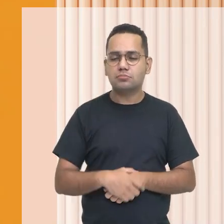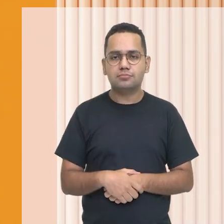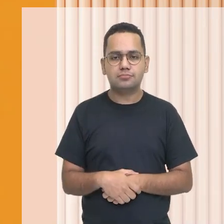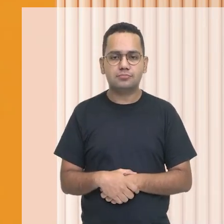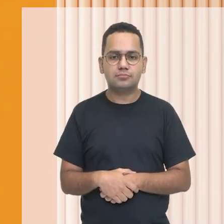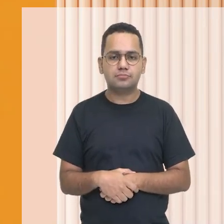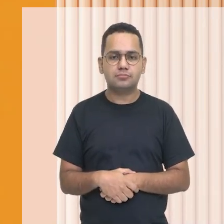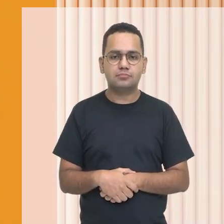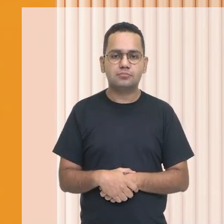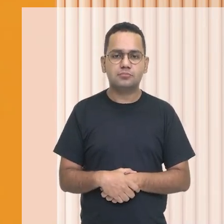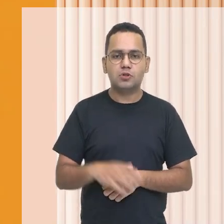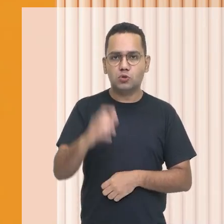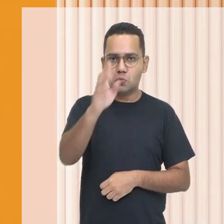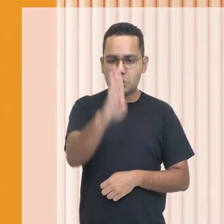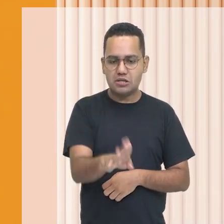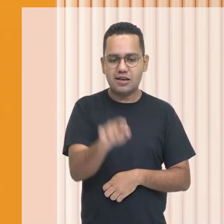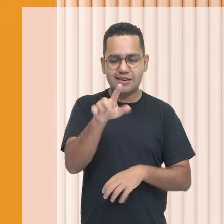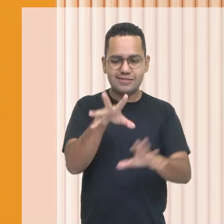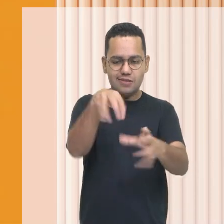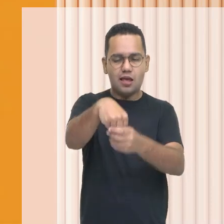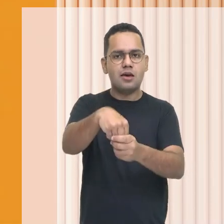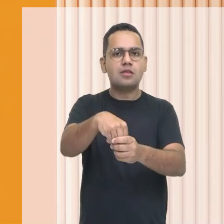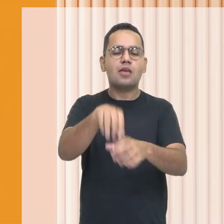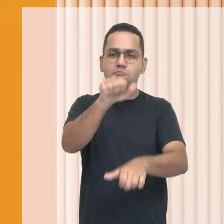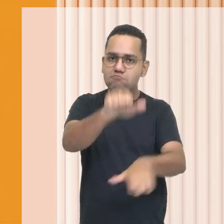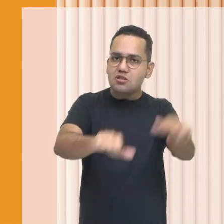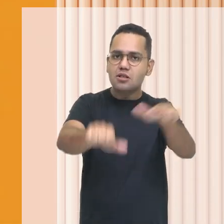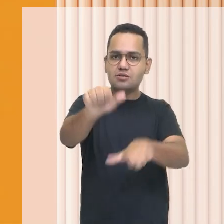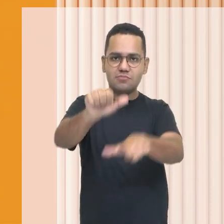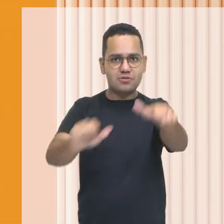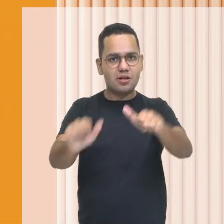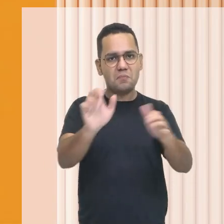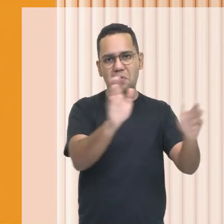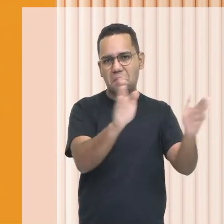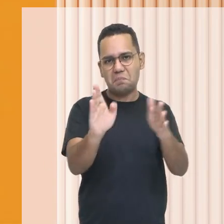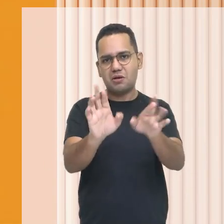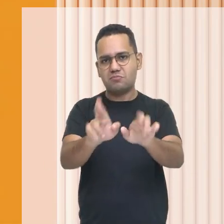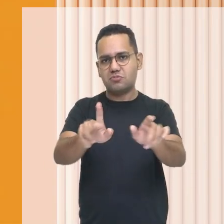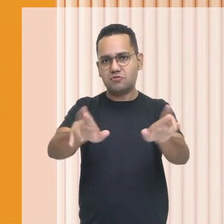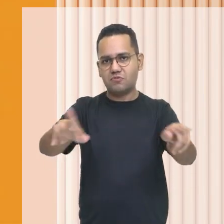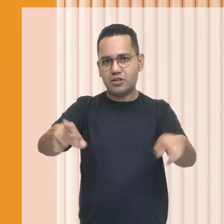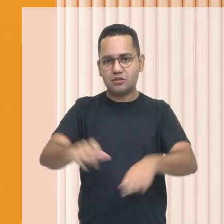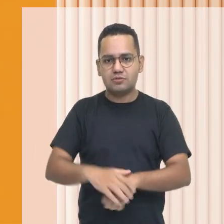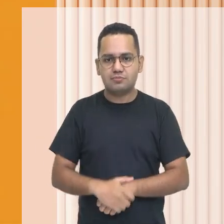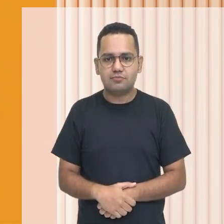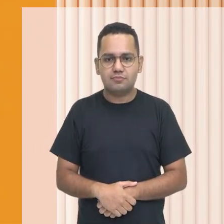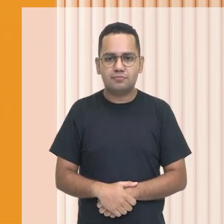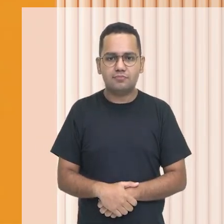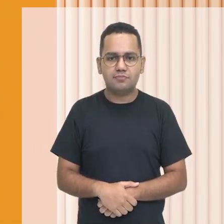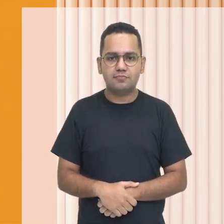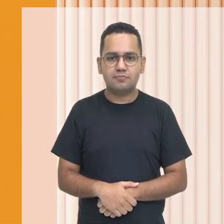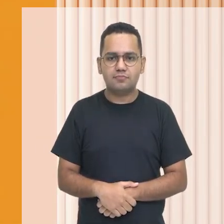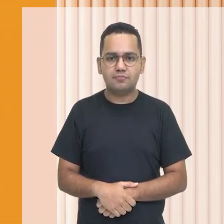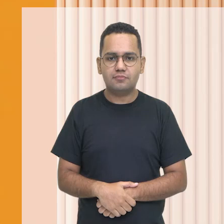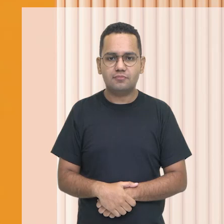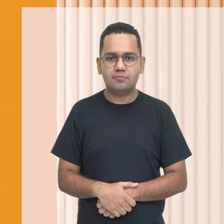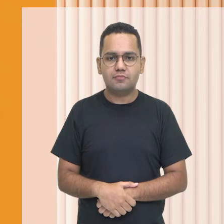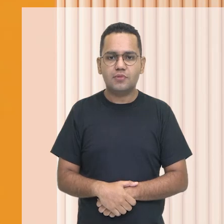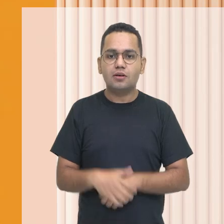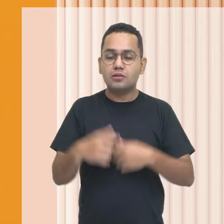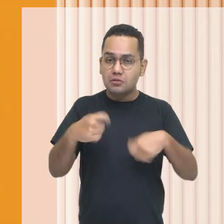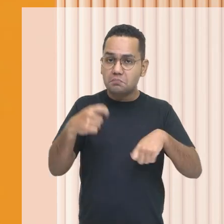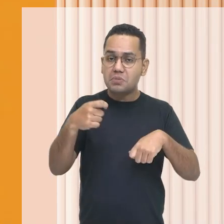contexto, ele vai passar por diversas mudanças. Tá? Então esteja conectado justamente a